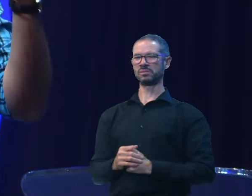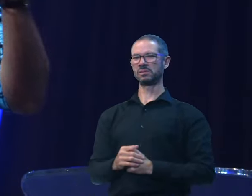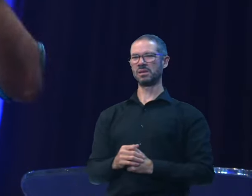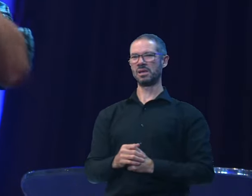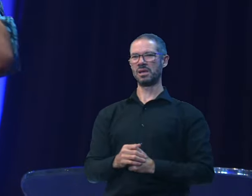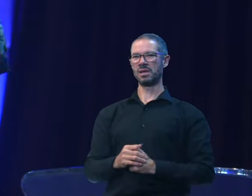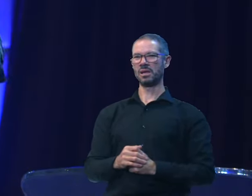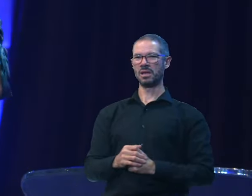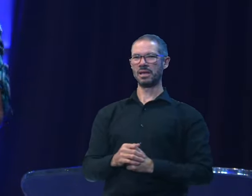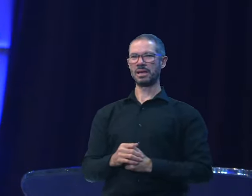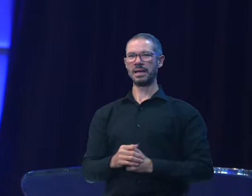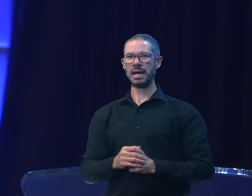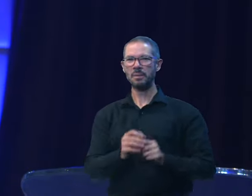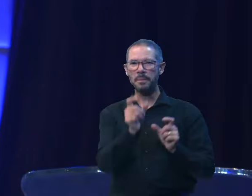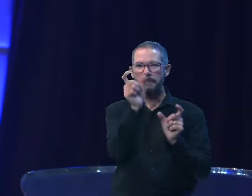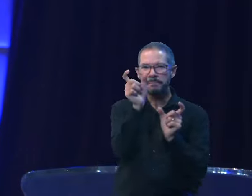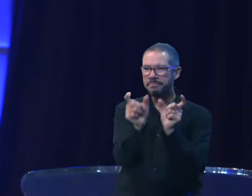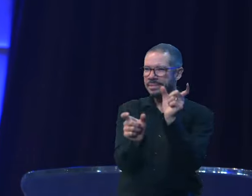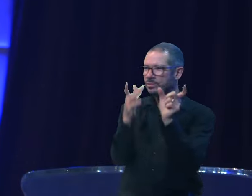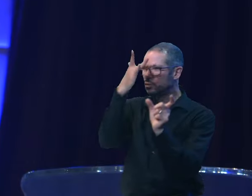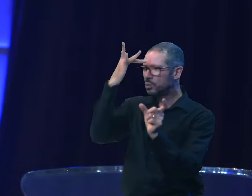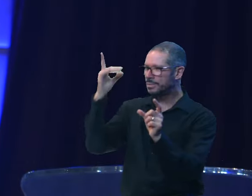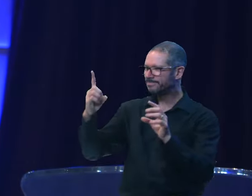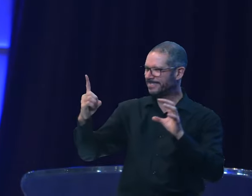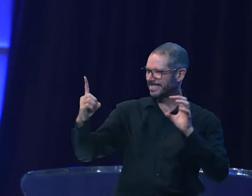E aí você acaba ferindo aqueles que estão perto de você.